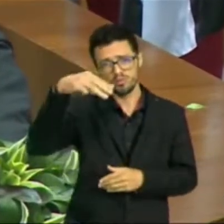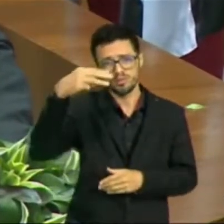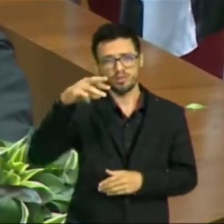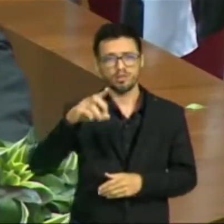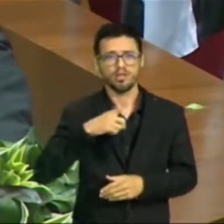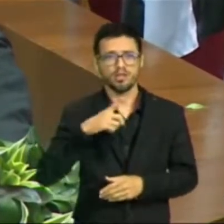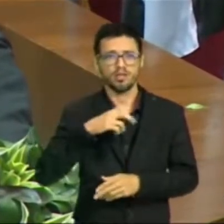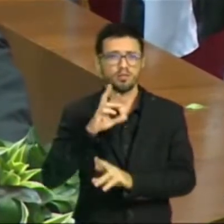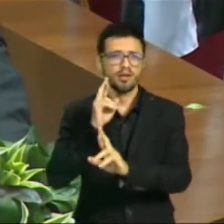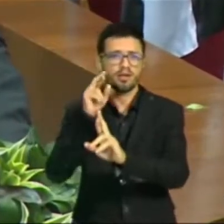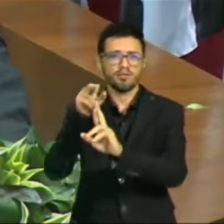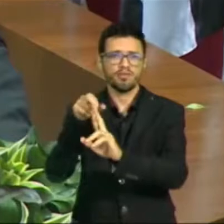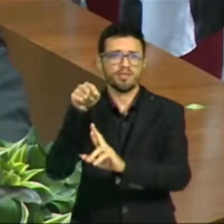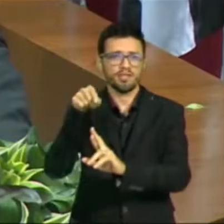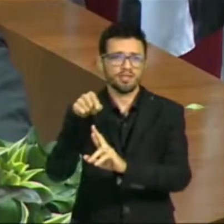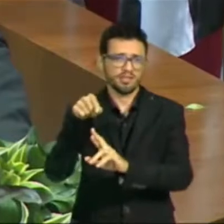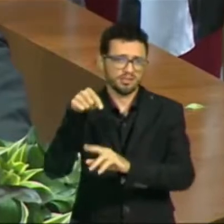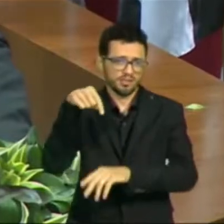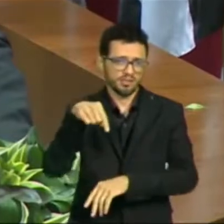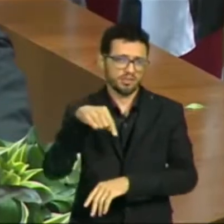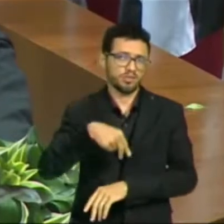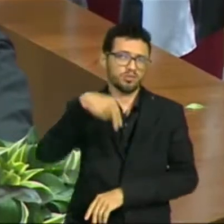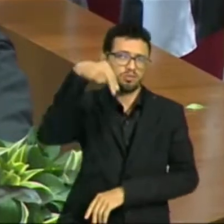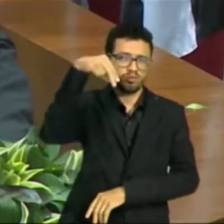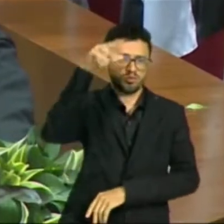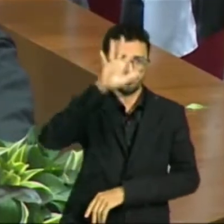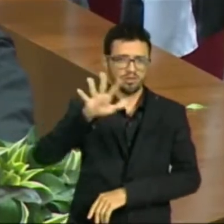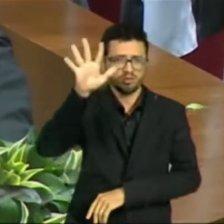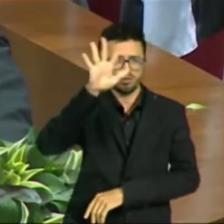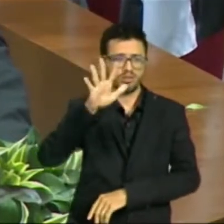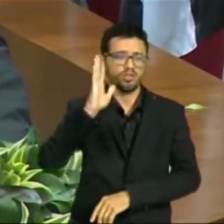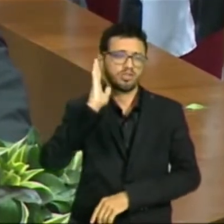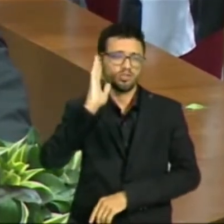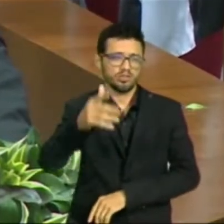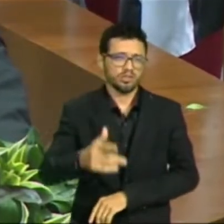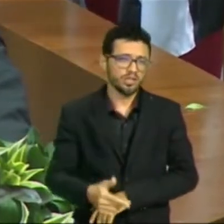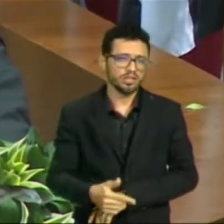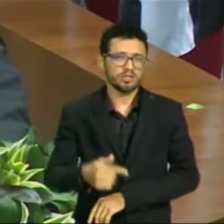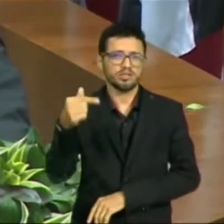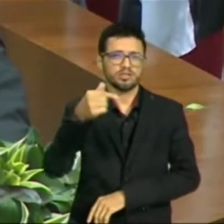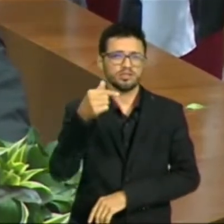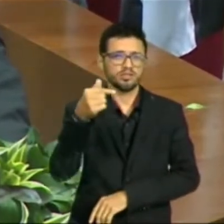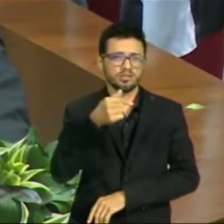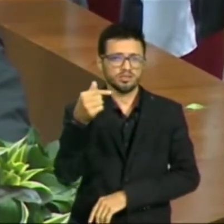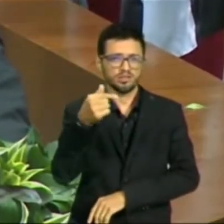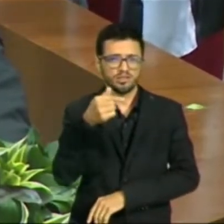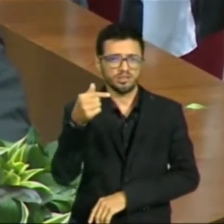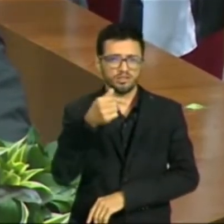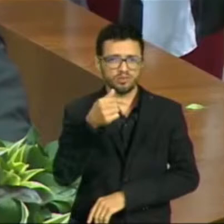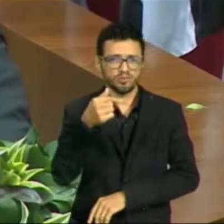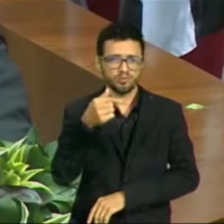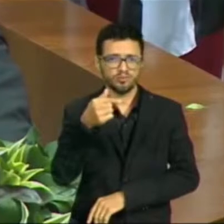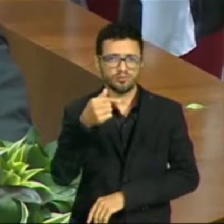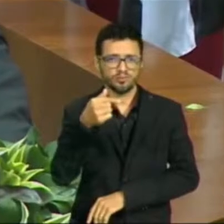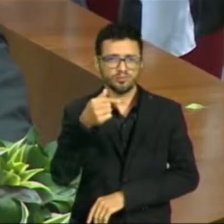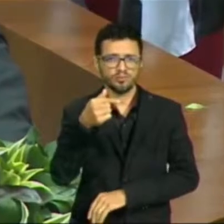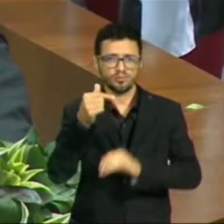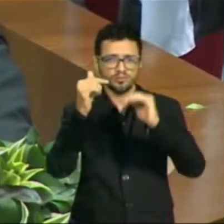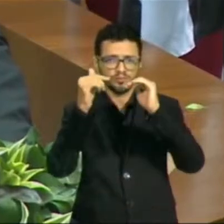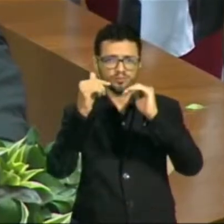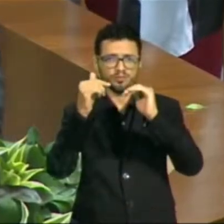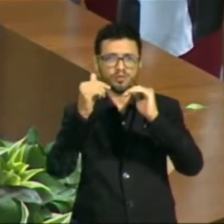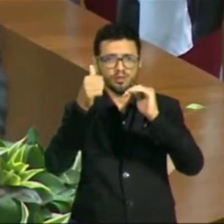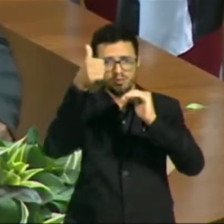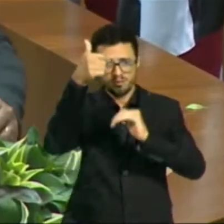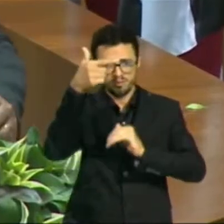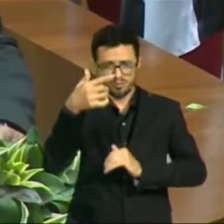já está em sétimo lugar com a segurança bem adequada, Coronel Emerson. Então,